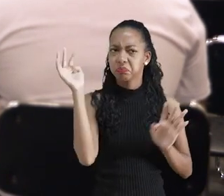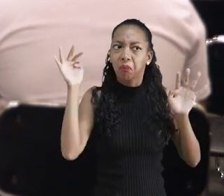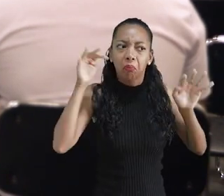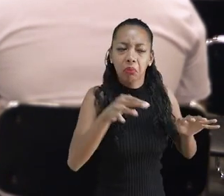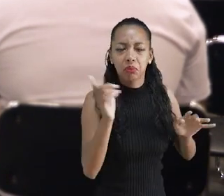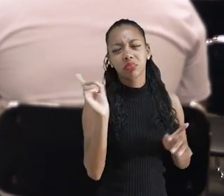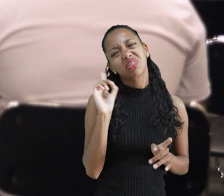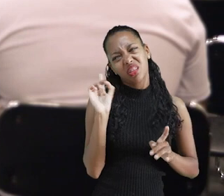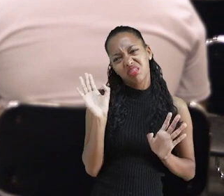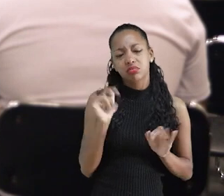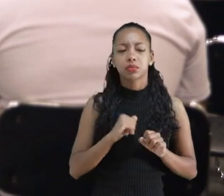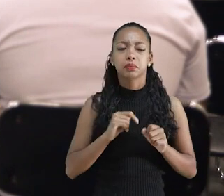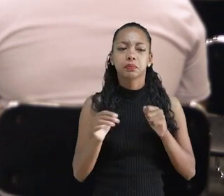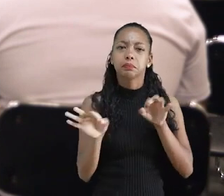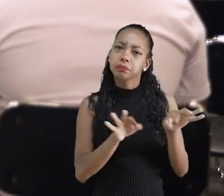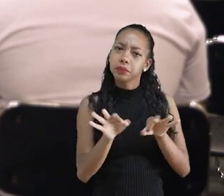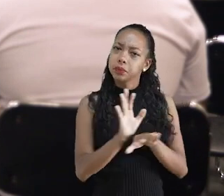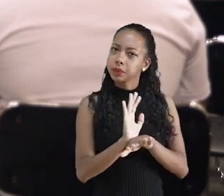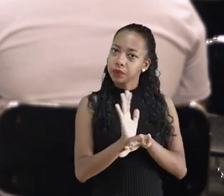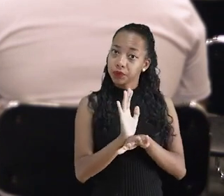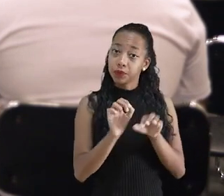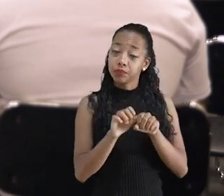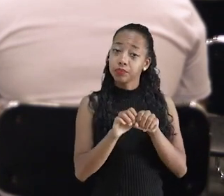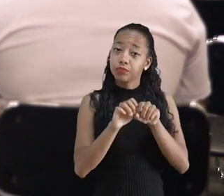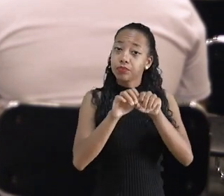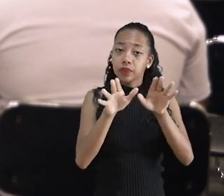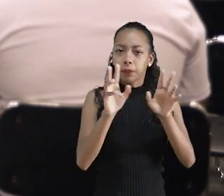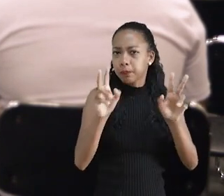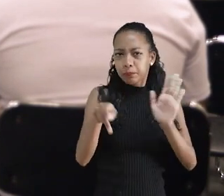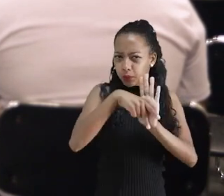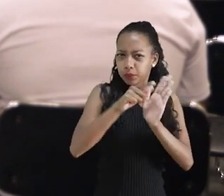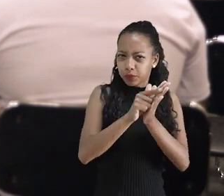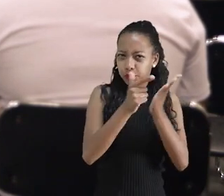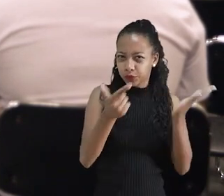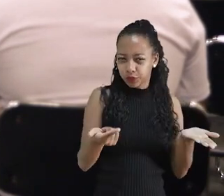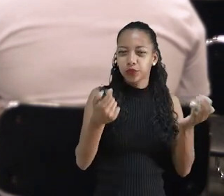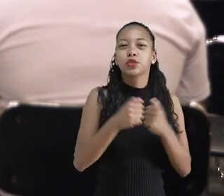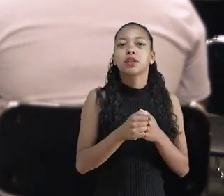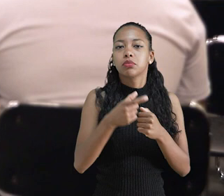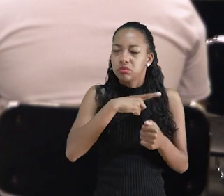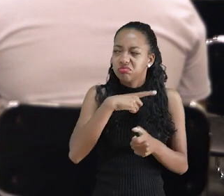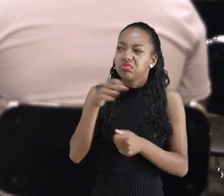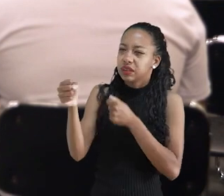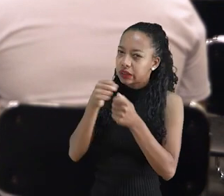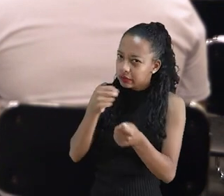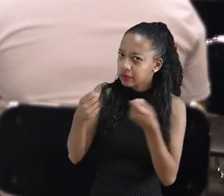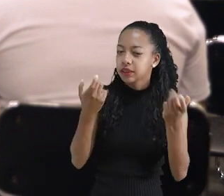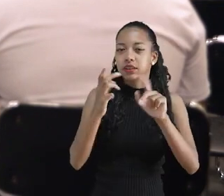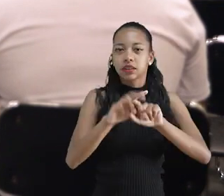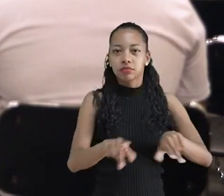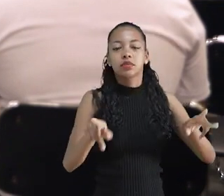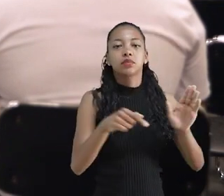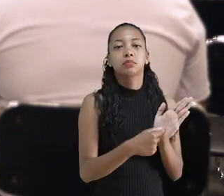acabou tendo Então os nossos primeiros vídeos eram muito formos de telejornal apresentador repórter